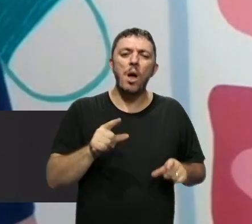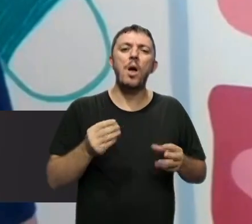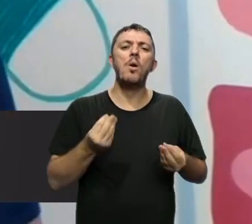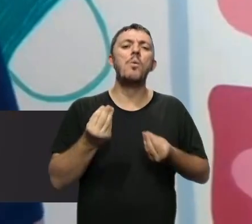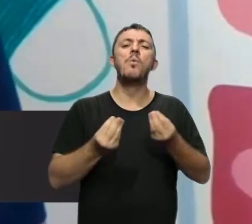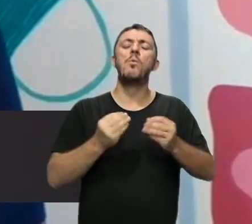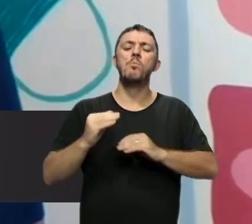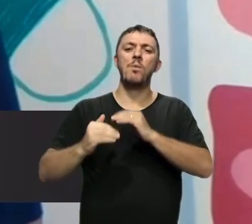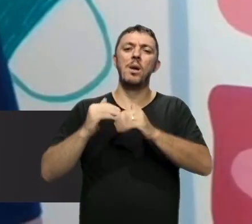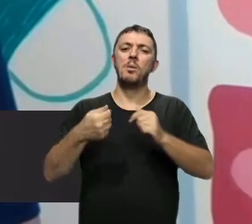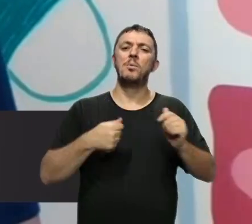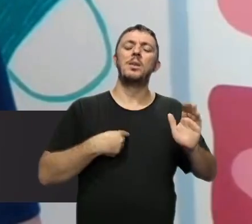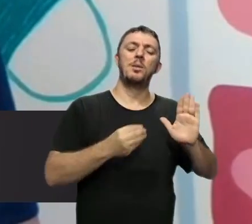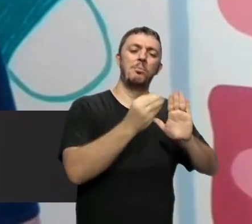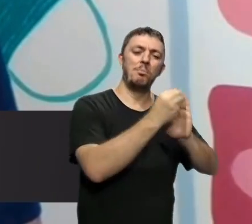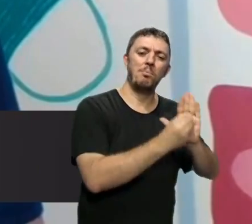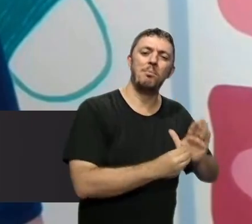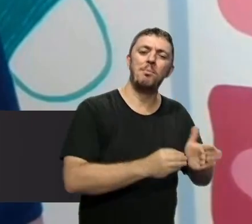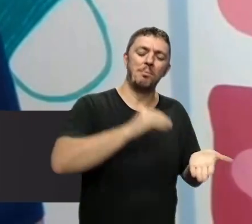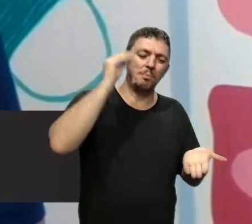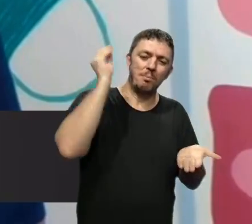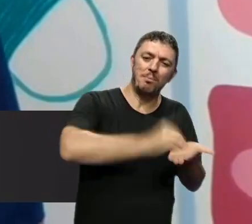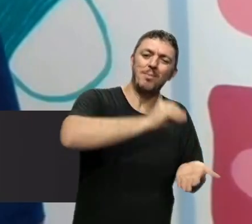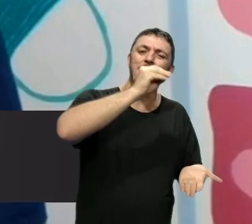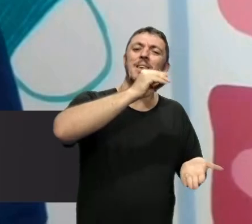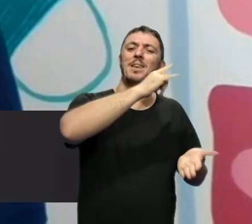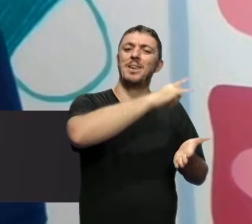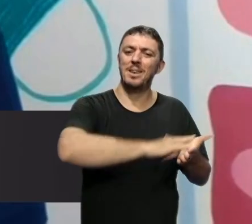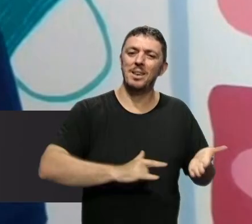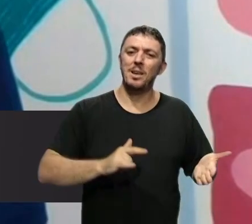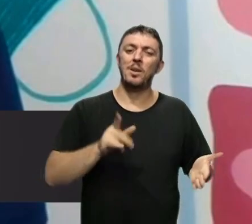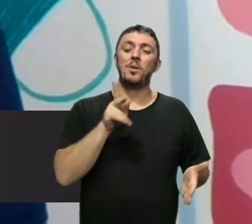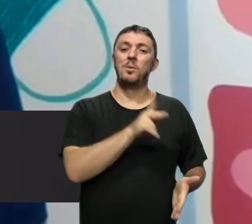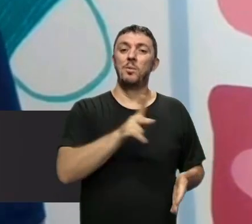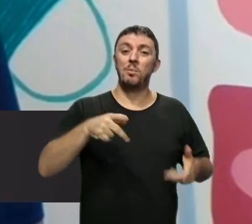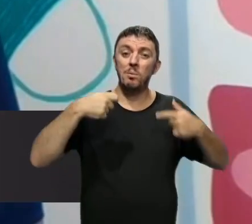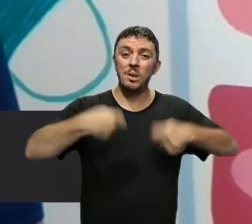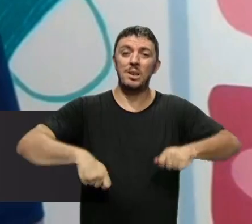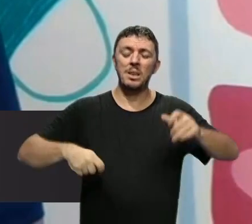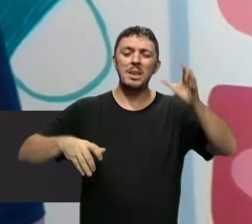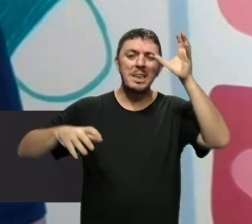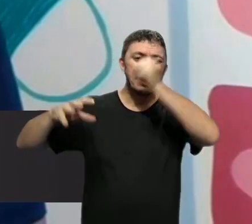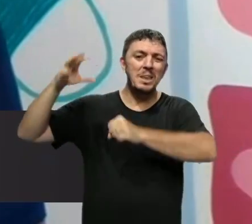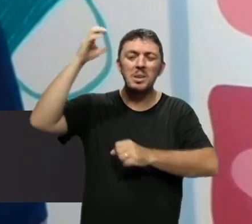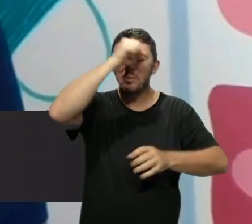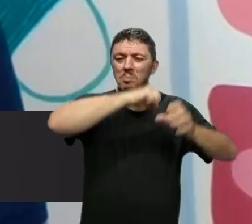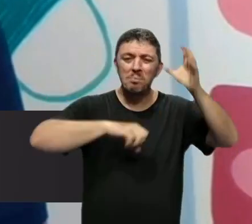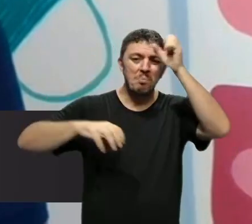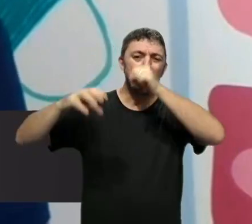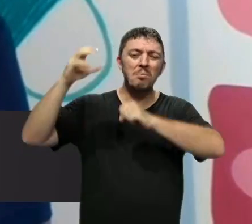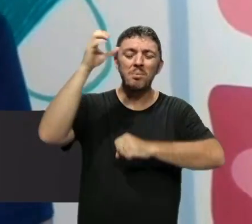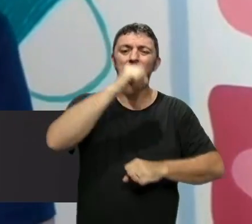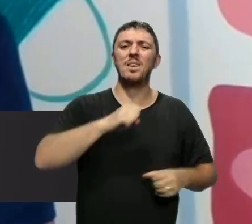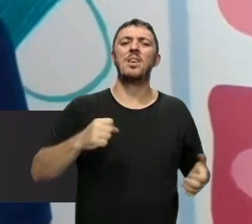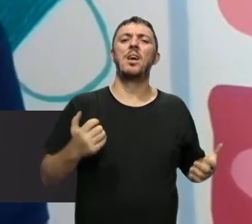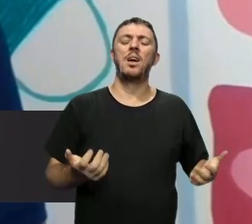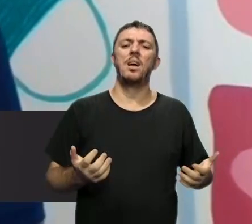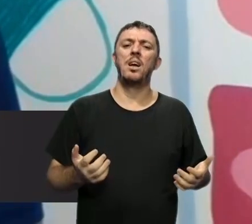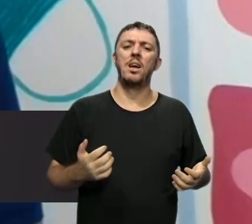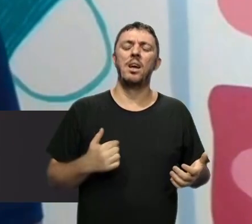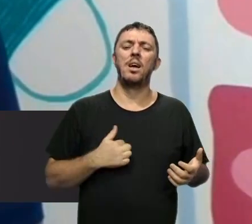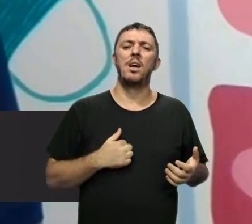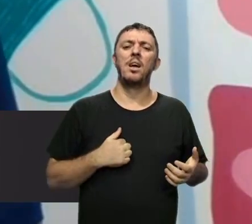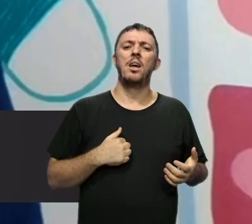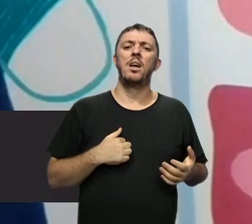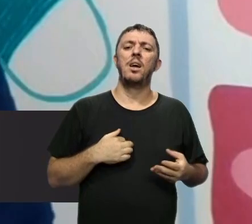precisa registrar, a gente precisa documentar. O professor precisa aprender muito como é que a gente